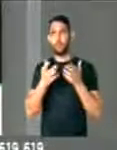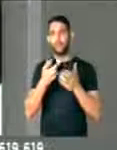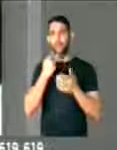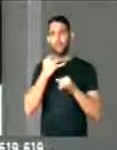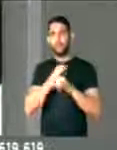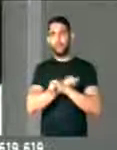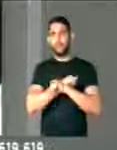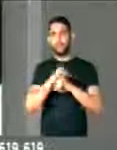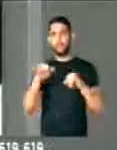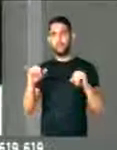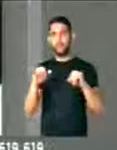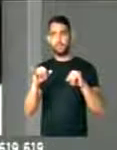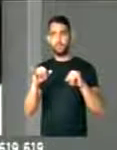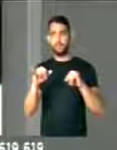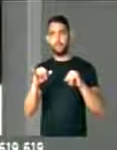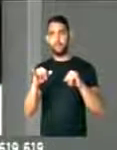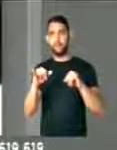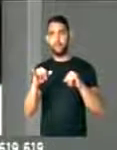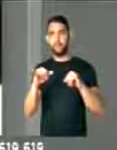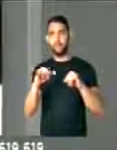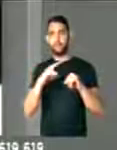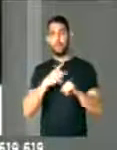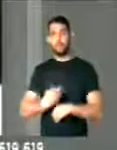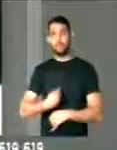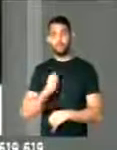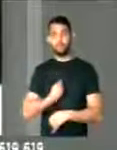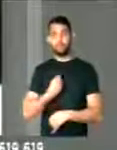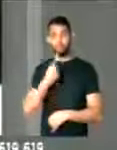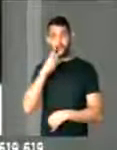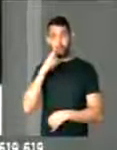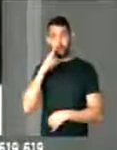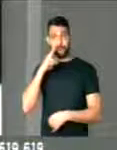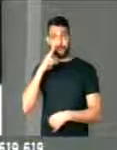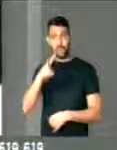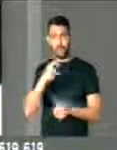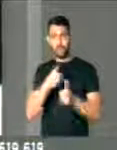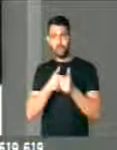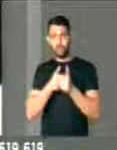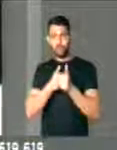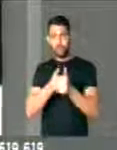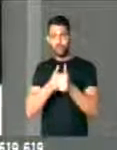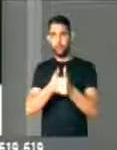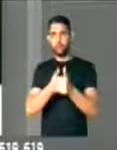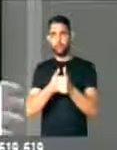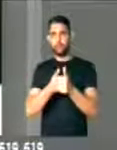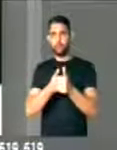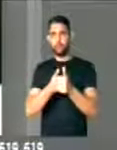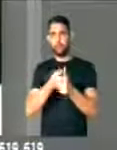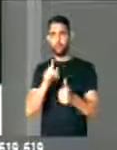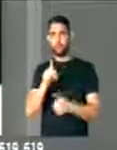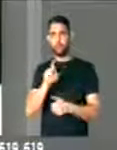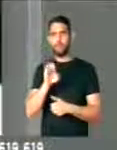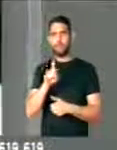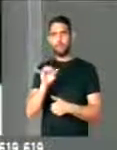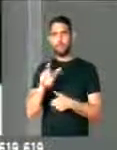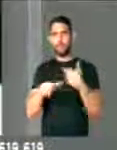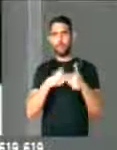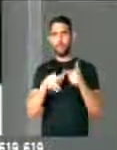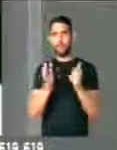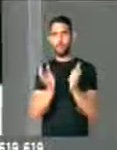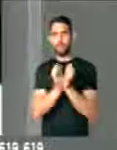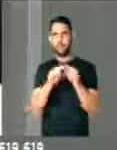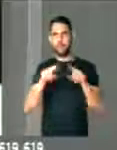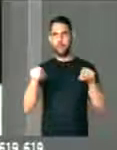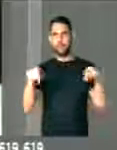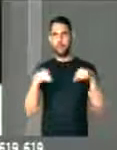relatar o que eu vivenciei junto, em primeiro lugar, com Pedro, que trabalha comigo no gabinete,